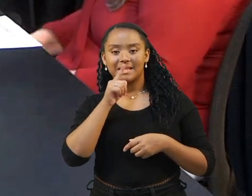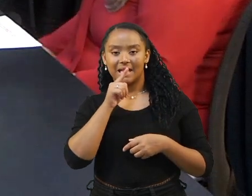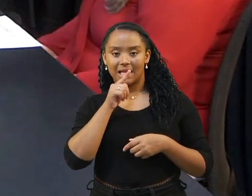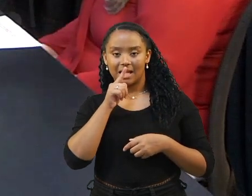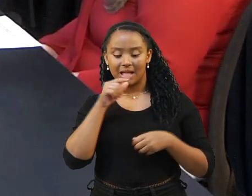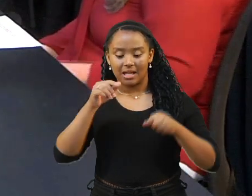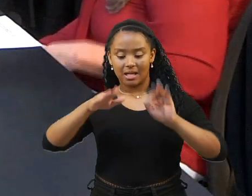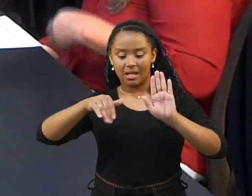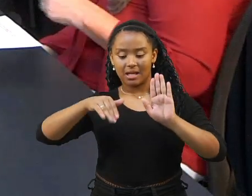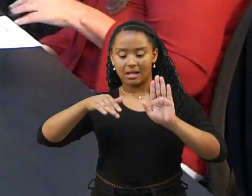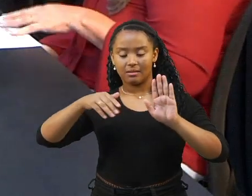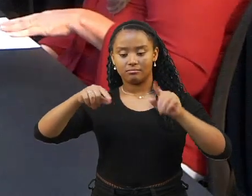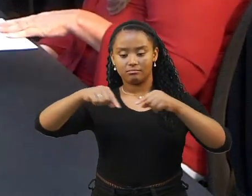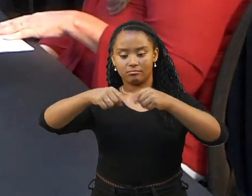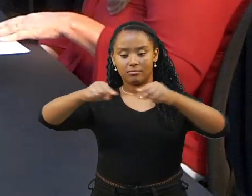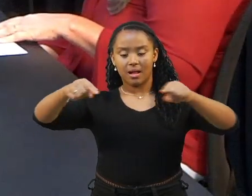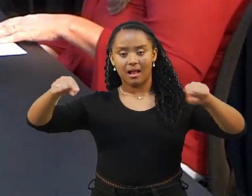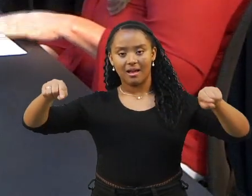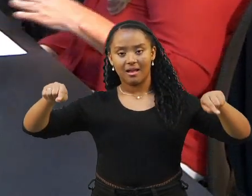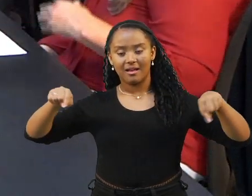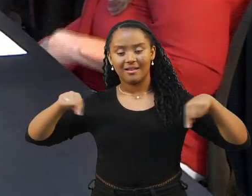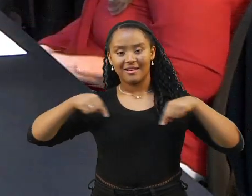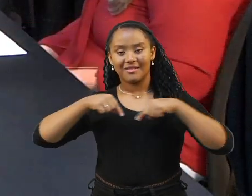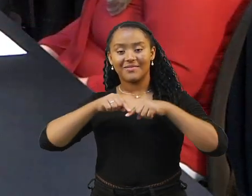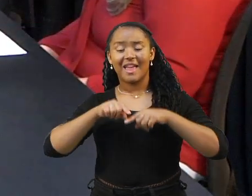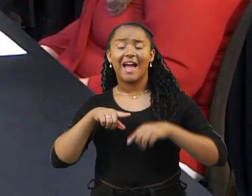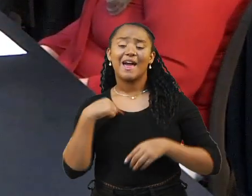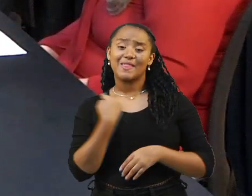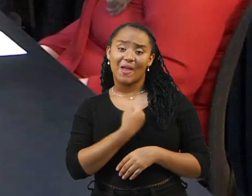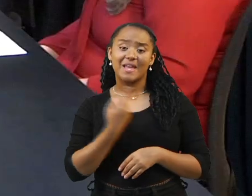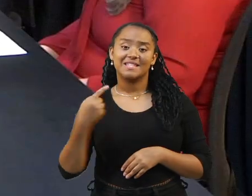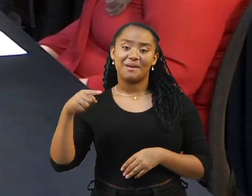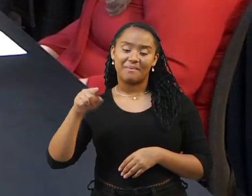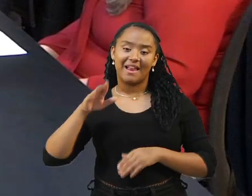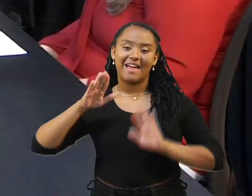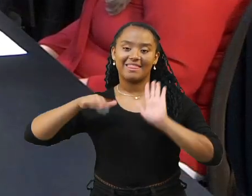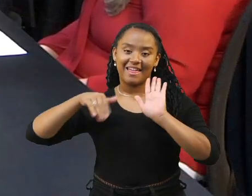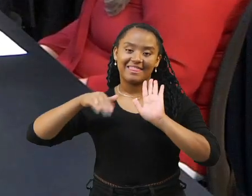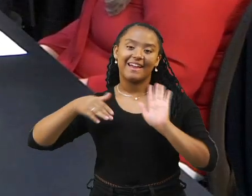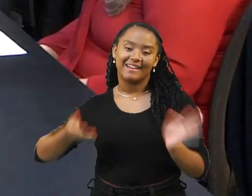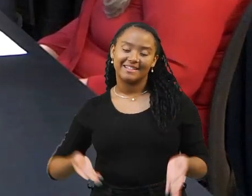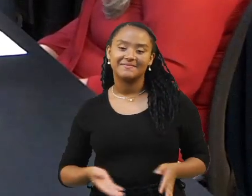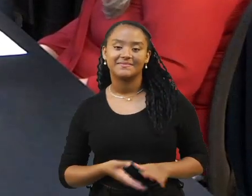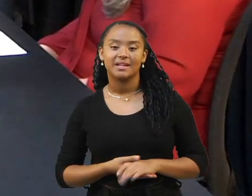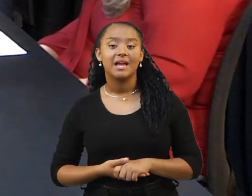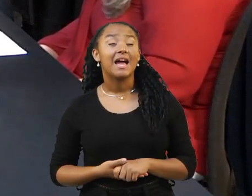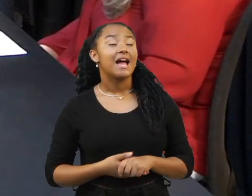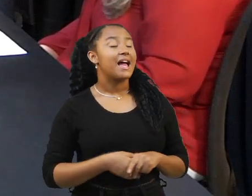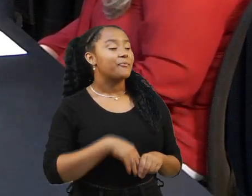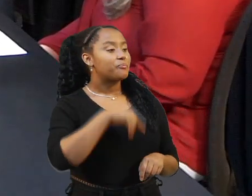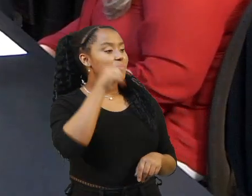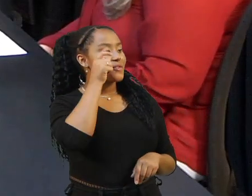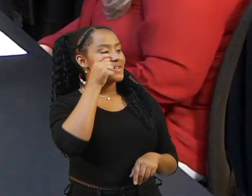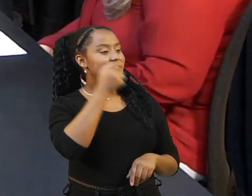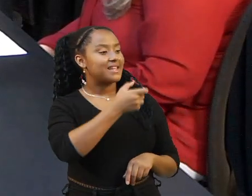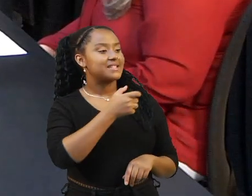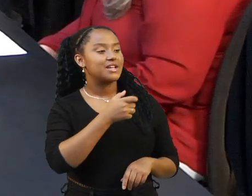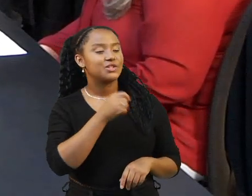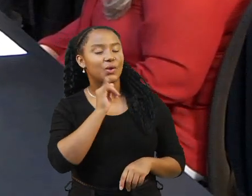corrente, toda de pedra. E era lá que a gente nadava. O interessante é o seguinte,